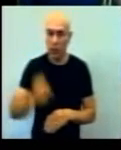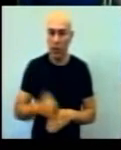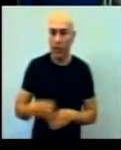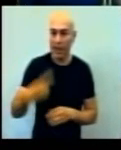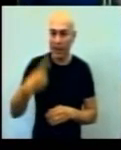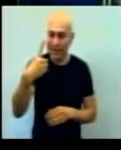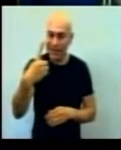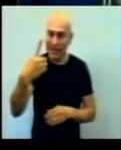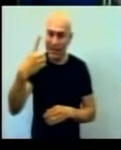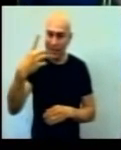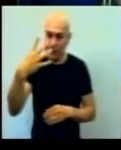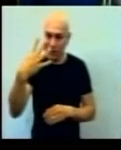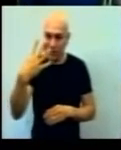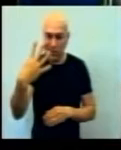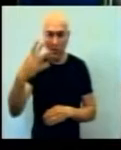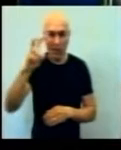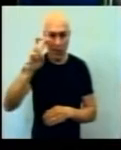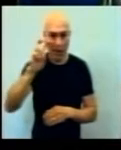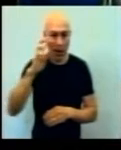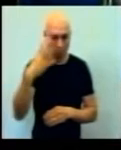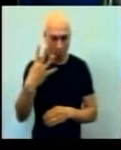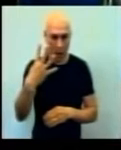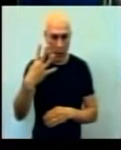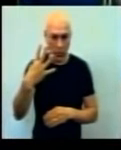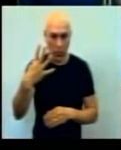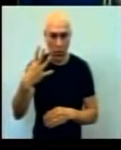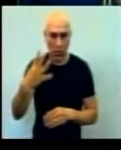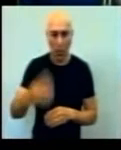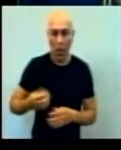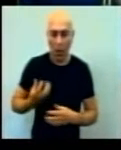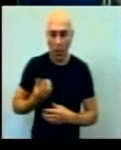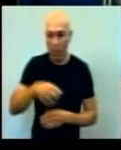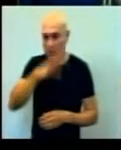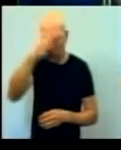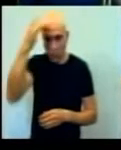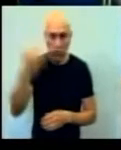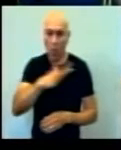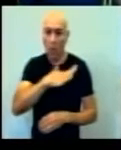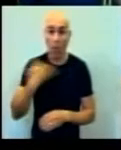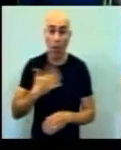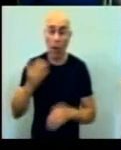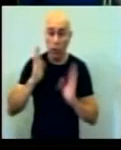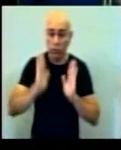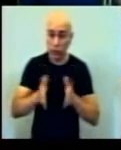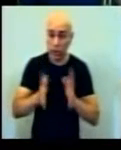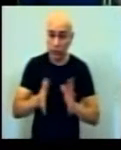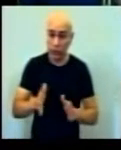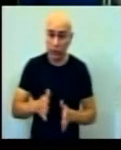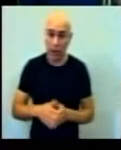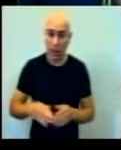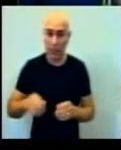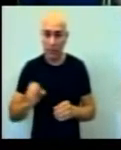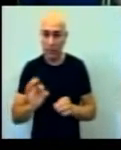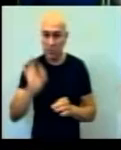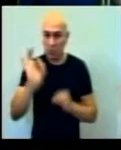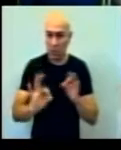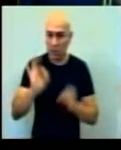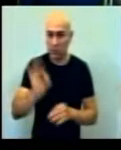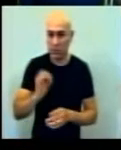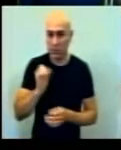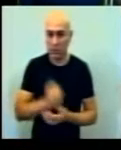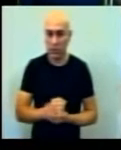e 154 óbitos, 8 a mais do que ontem, ainda com uma letalidade em torno de